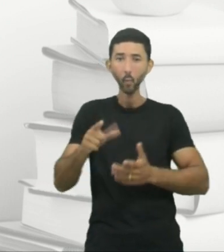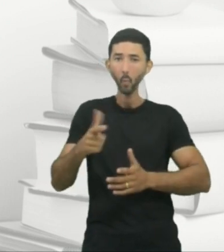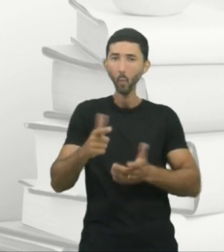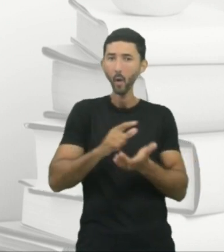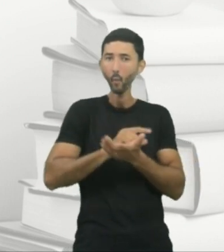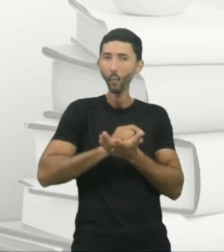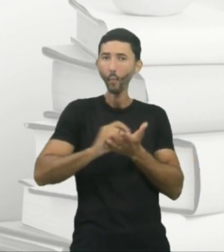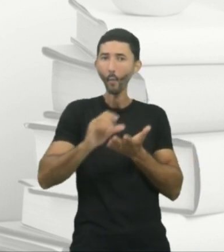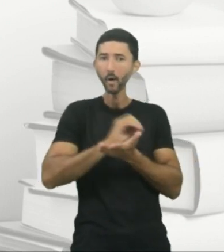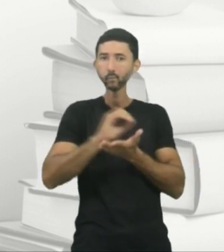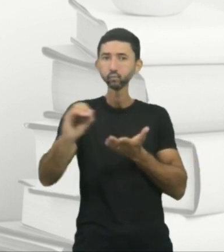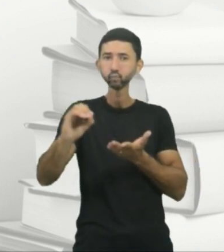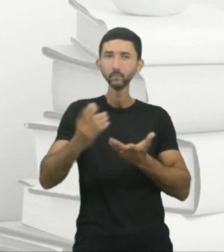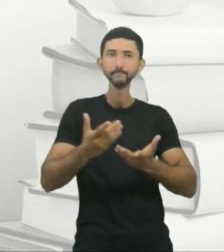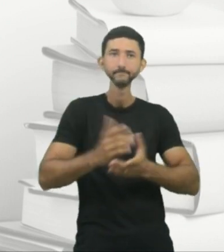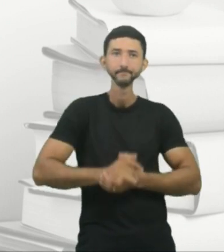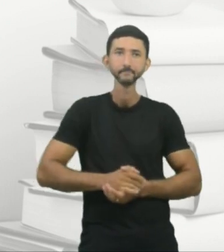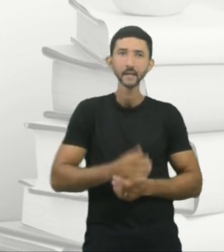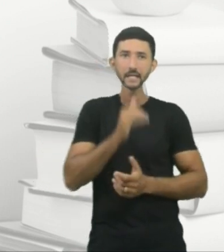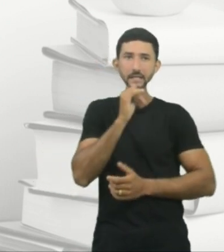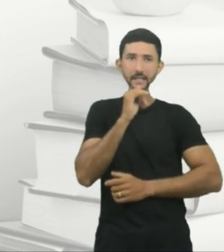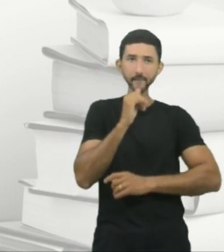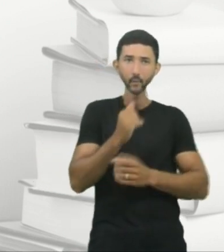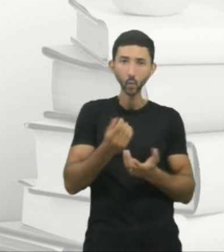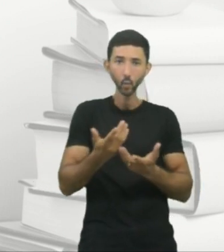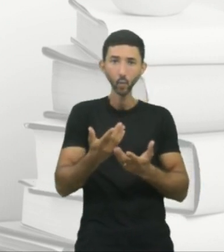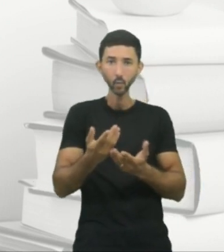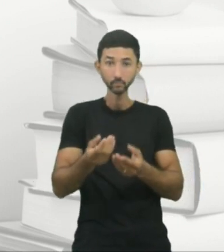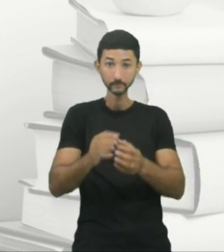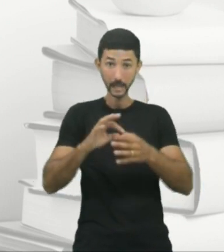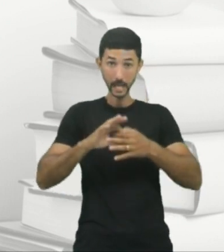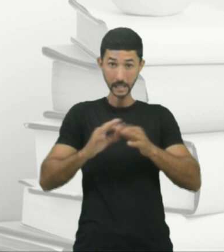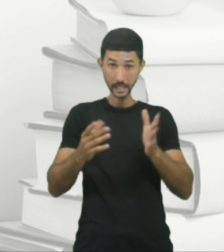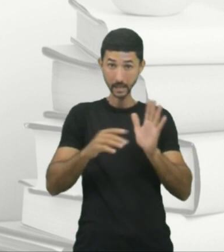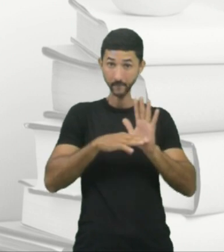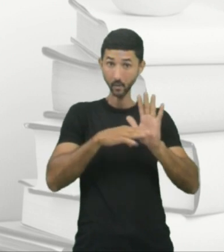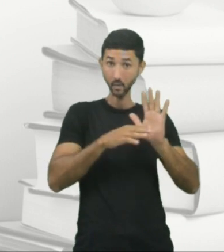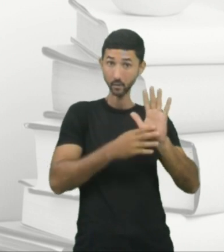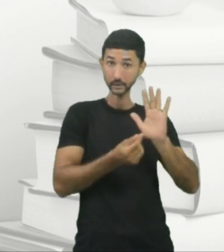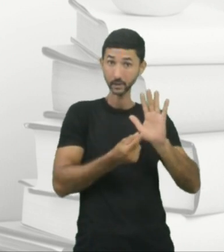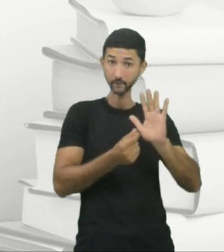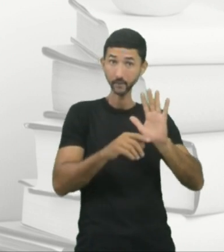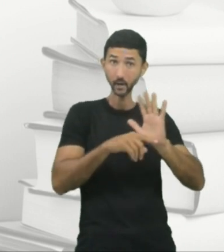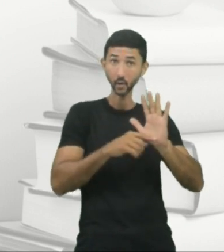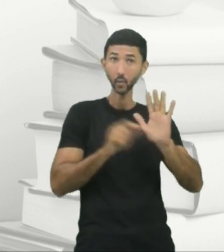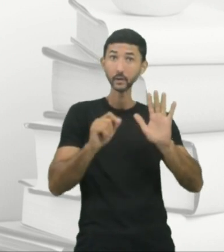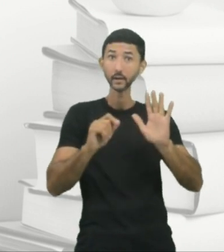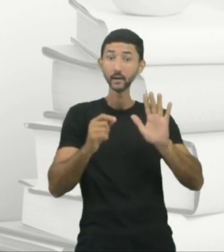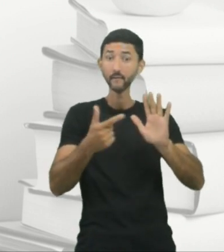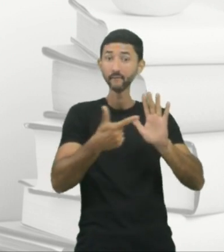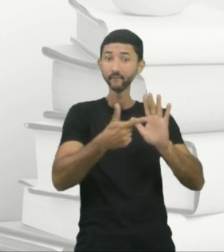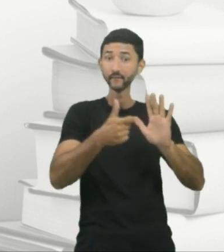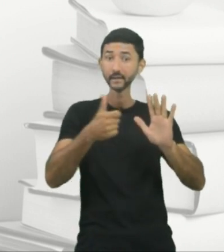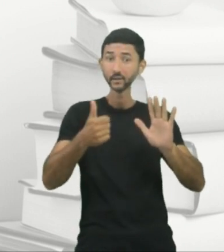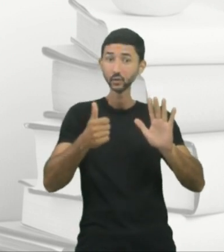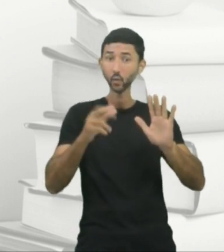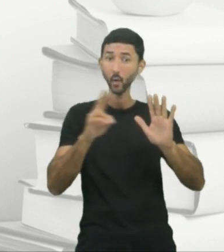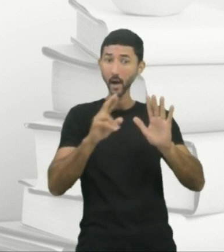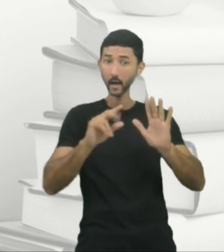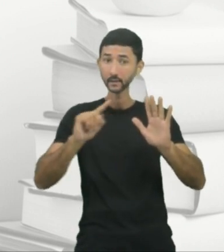também nada, 0, 0. Então, significa que o saldo disponível nesse dia seria de quanto? R$